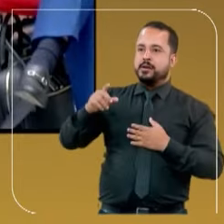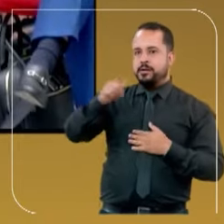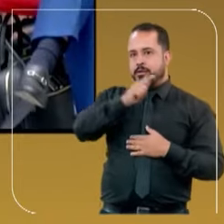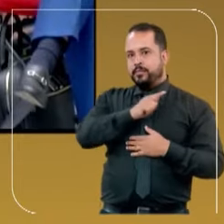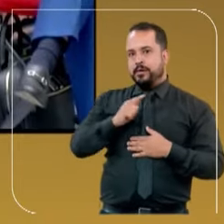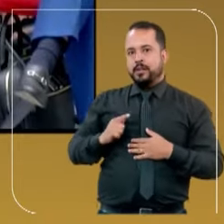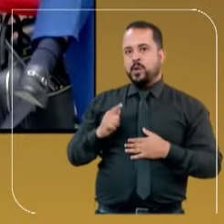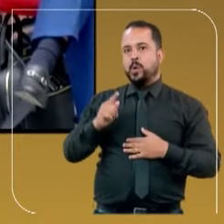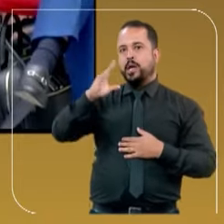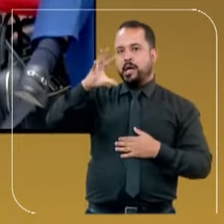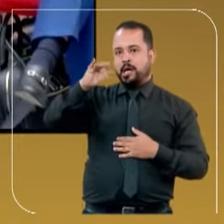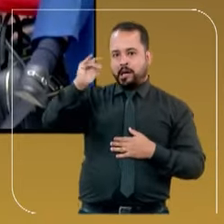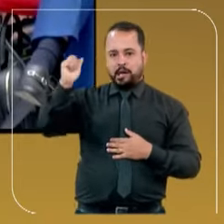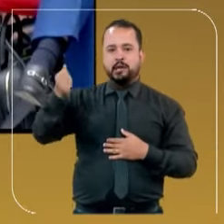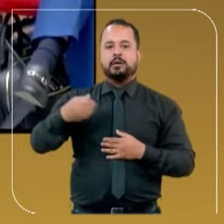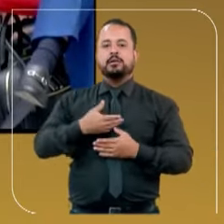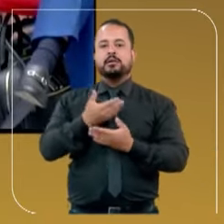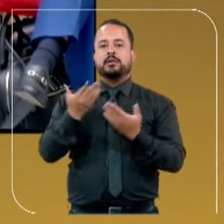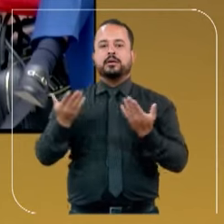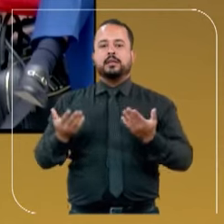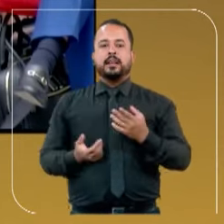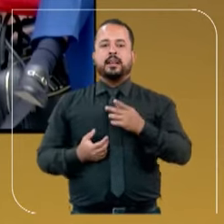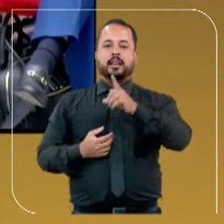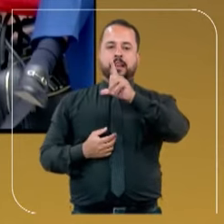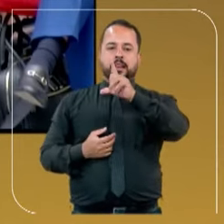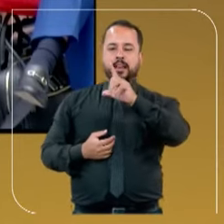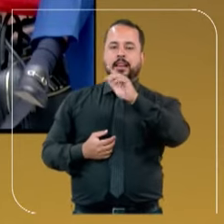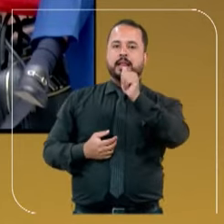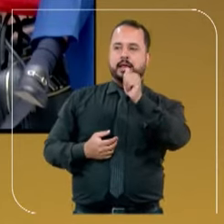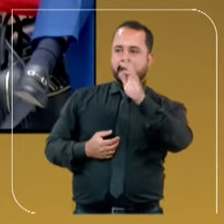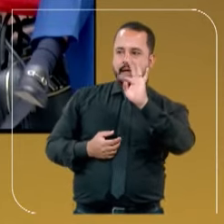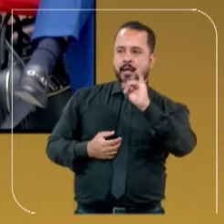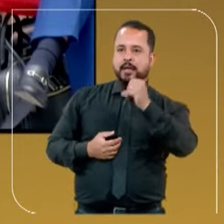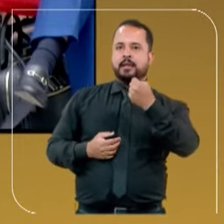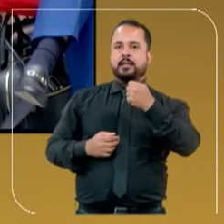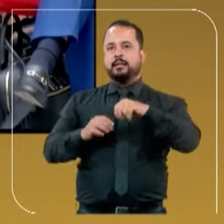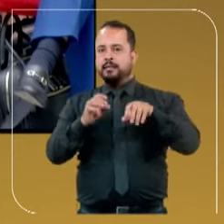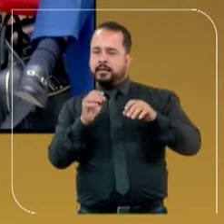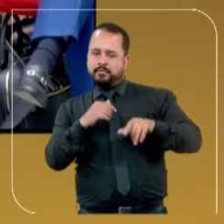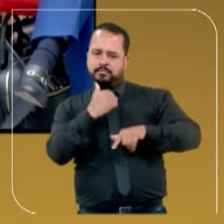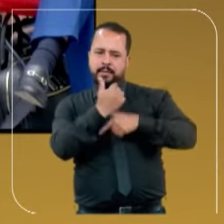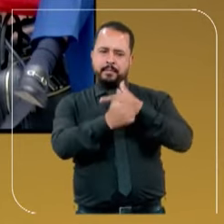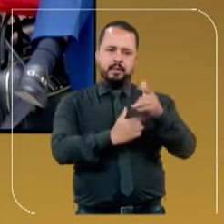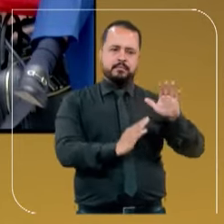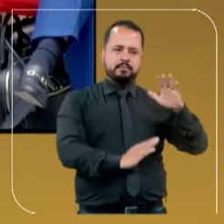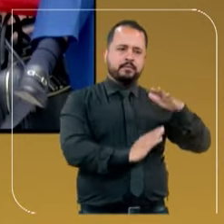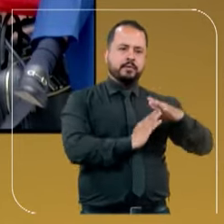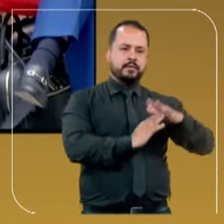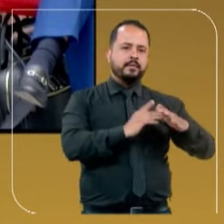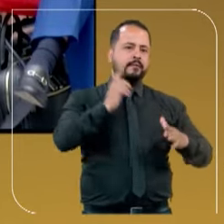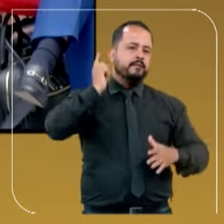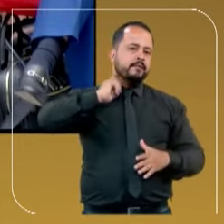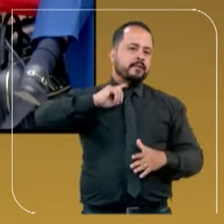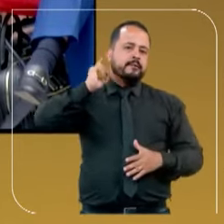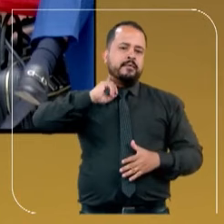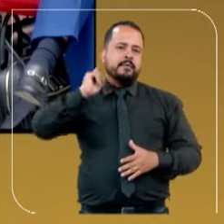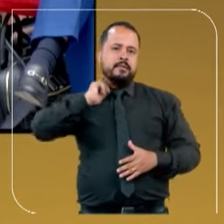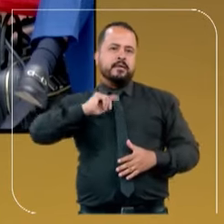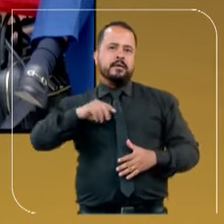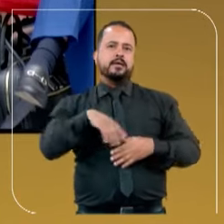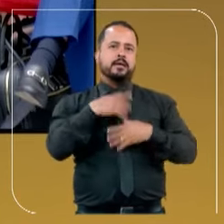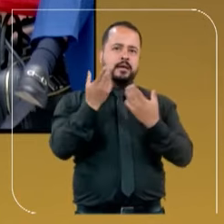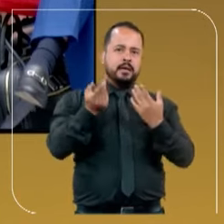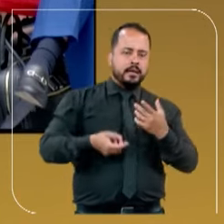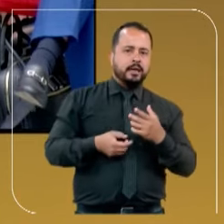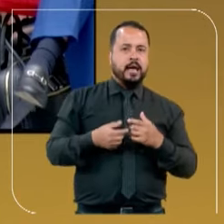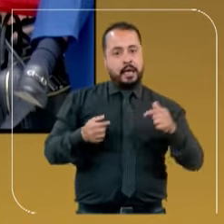uma vez, não vou cansar, o nosso presidente Landim, que também largou os afazeres lá do Flamengo, sempre ligado ao nosso time, e está